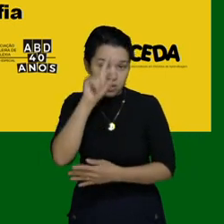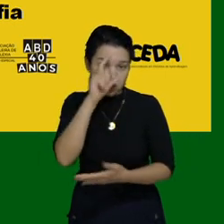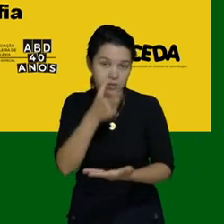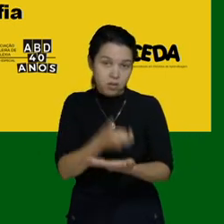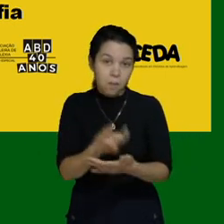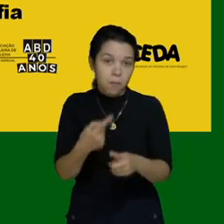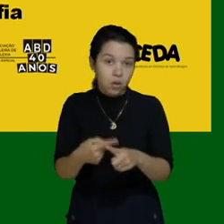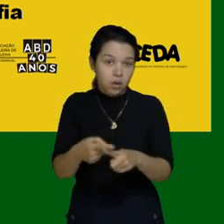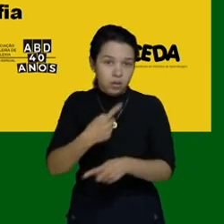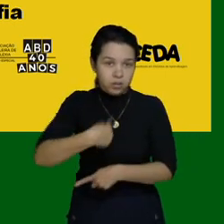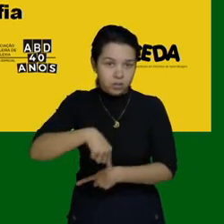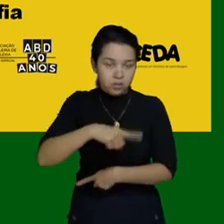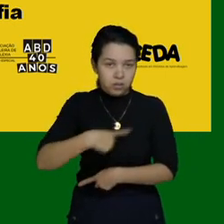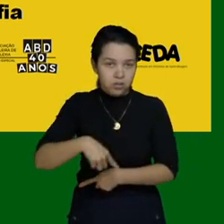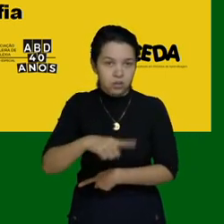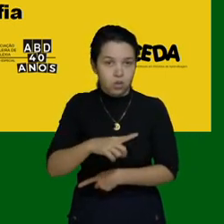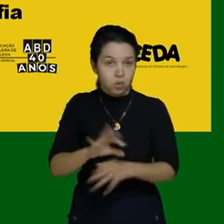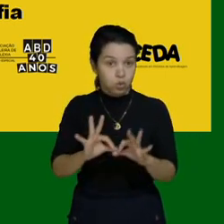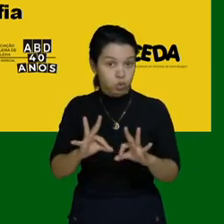tudo